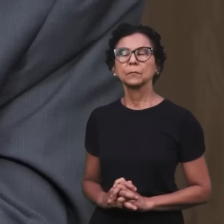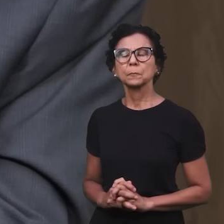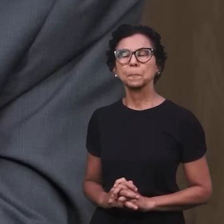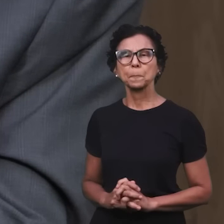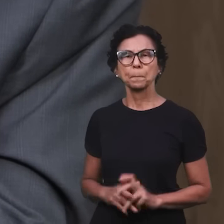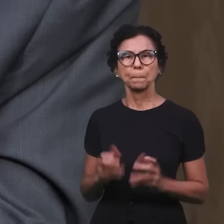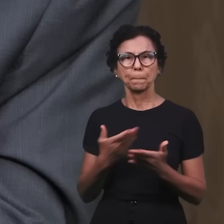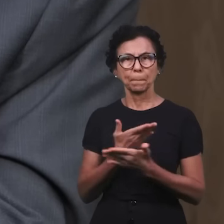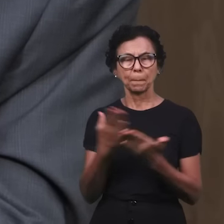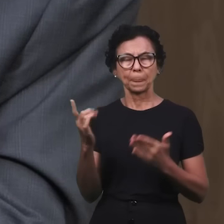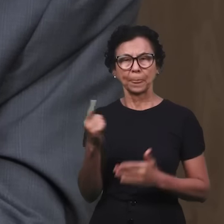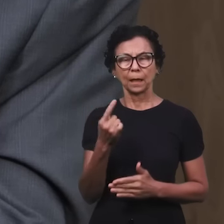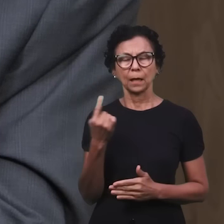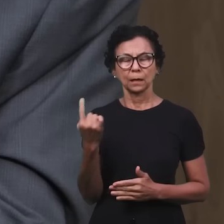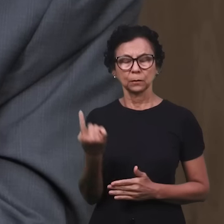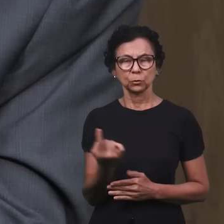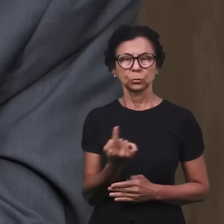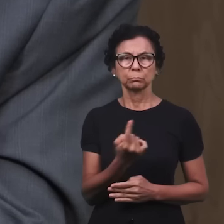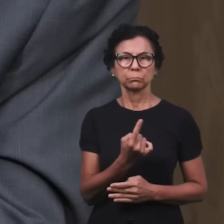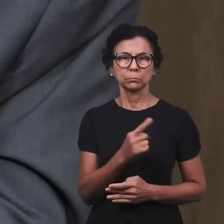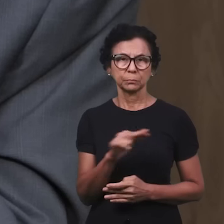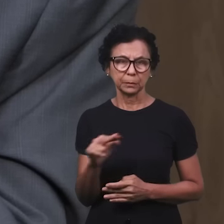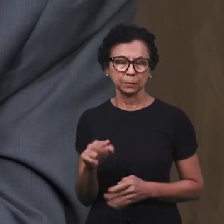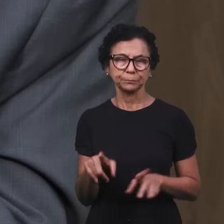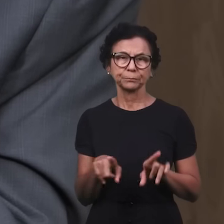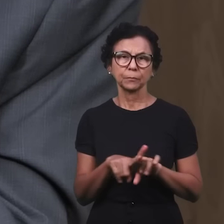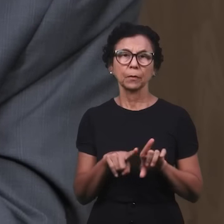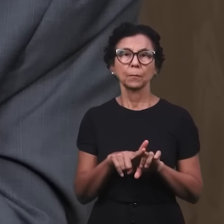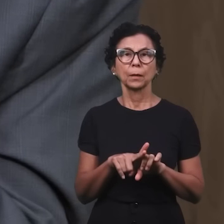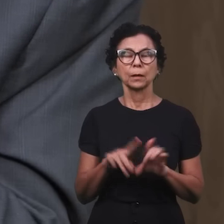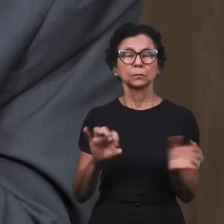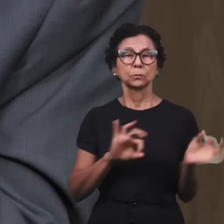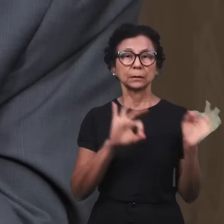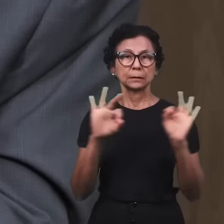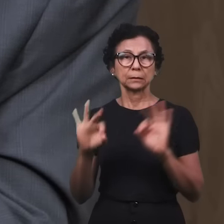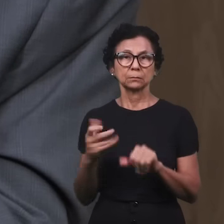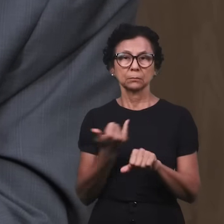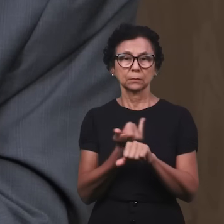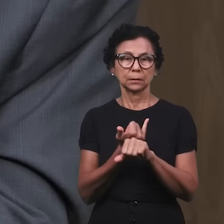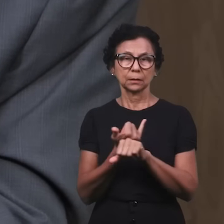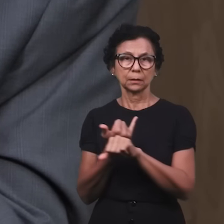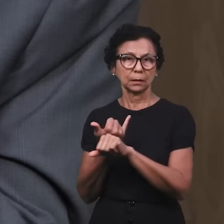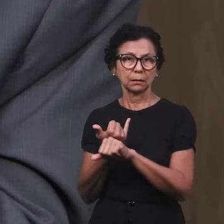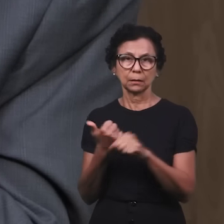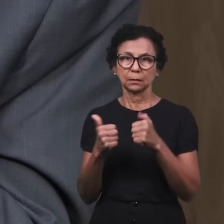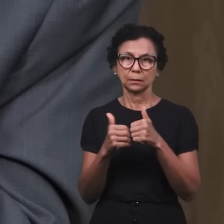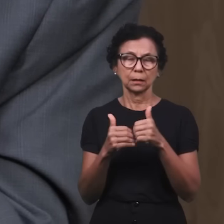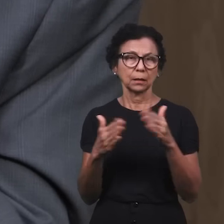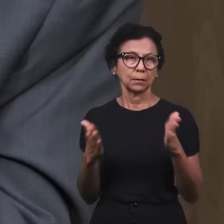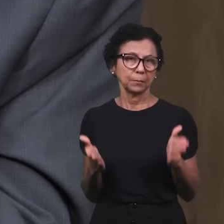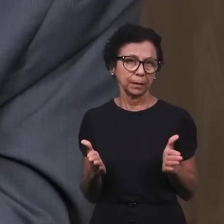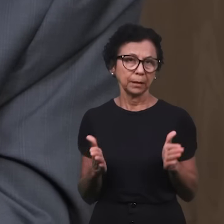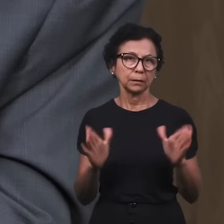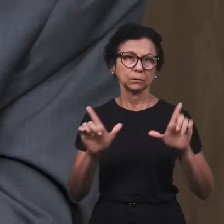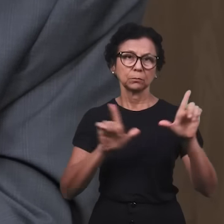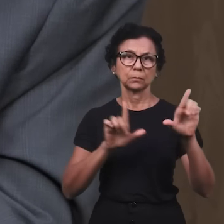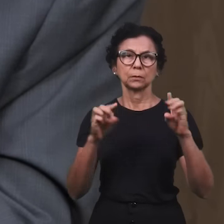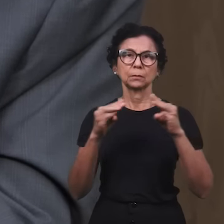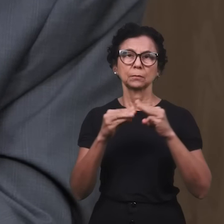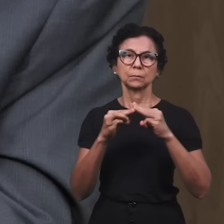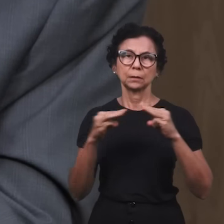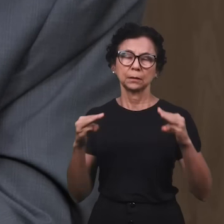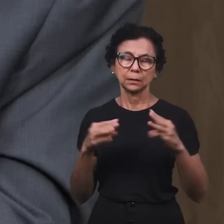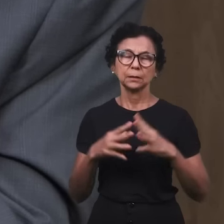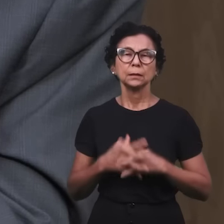Eu quero saudar a todos os nossos irmãos, aqueles que nos veem pelos canais abertos, né, da TV Manaim,